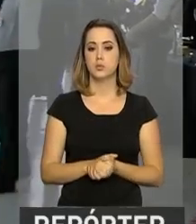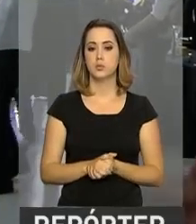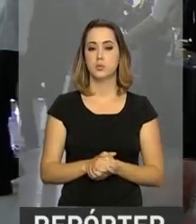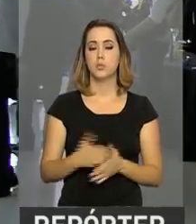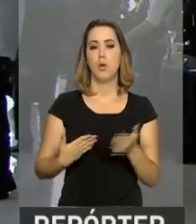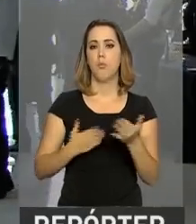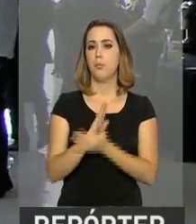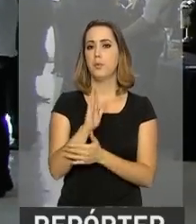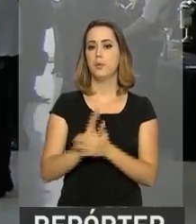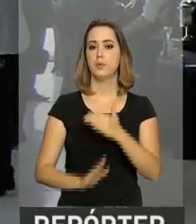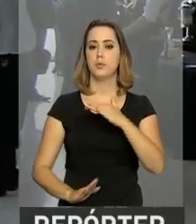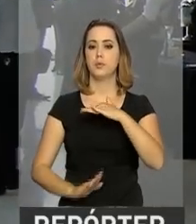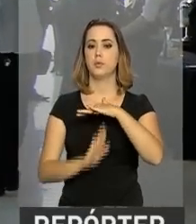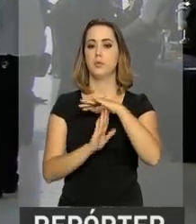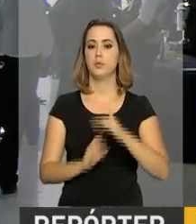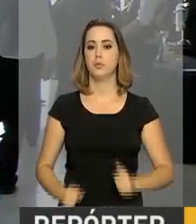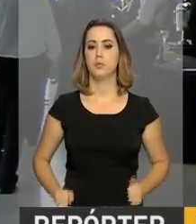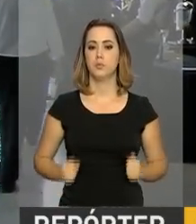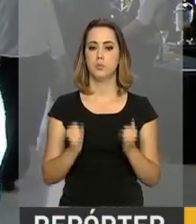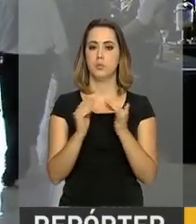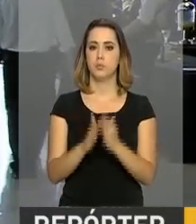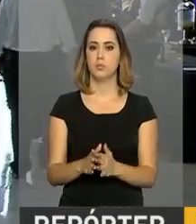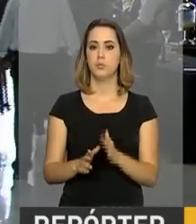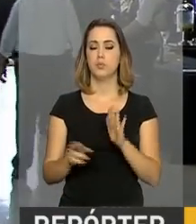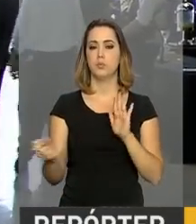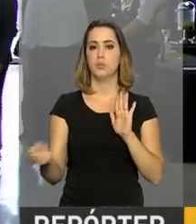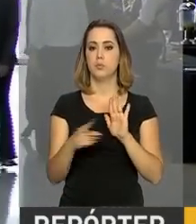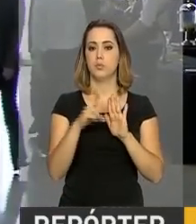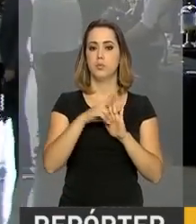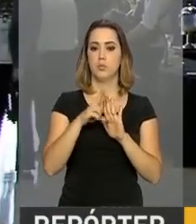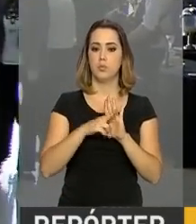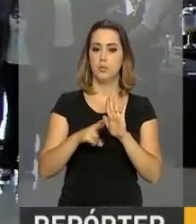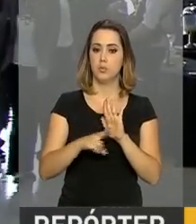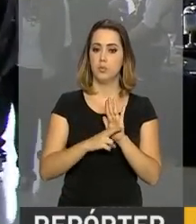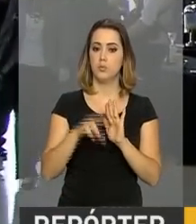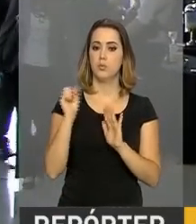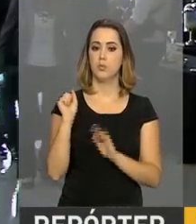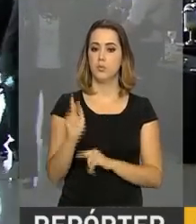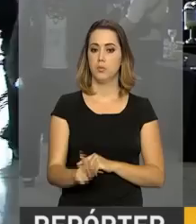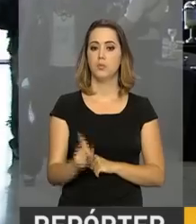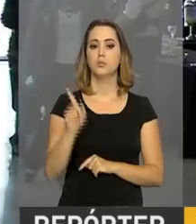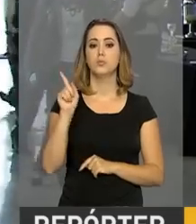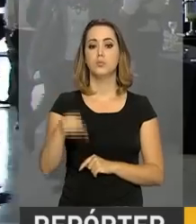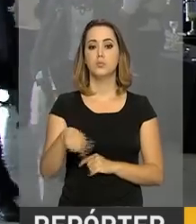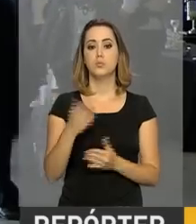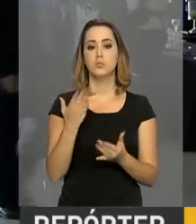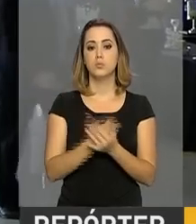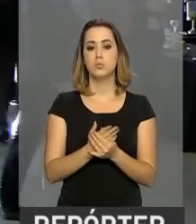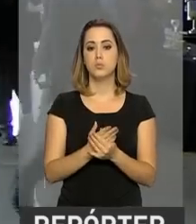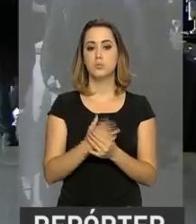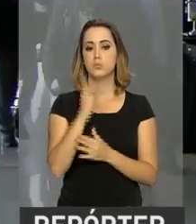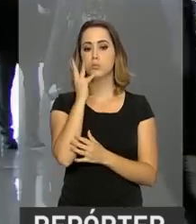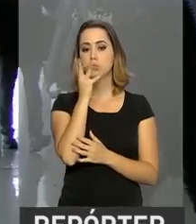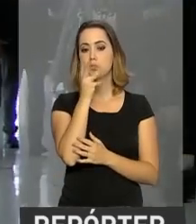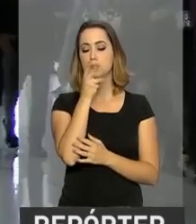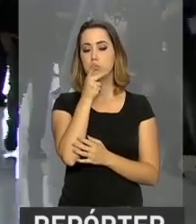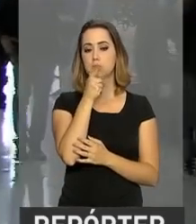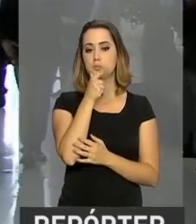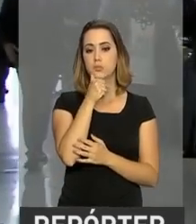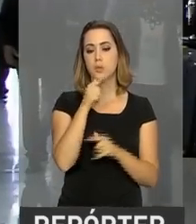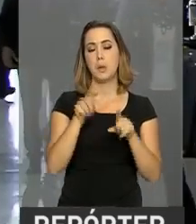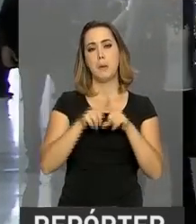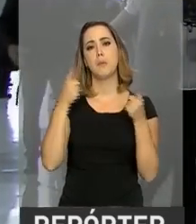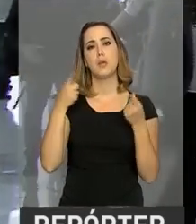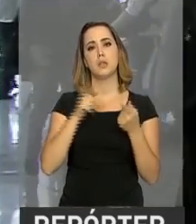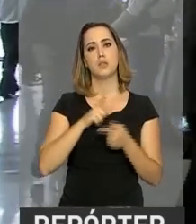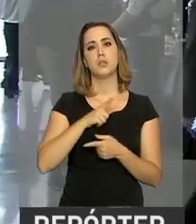teto, a reforma da Previdência, mas são processos que são, às vezes, demorados. Agora, tem coisas